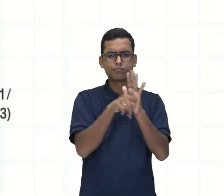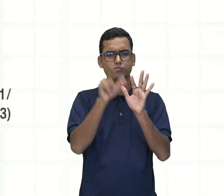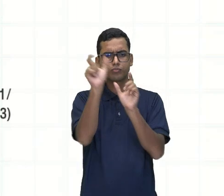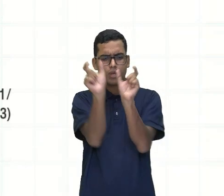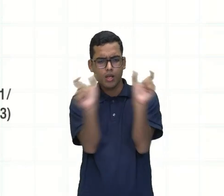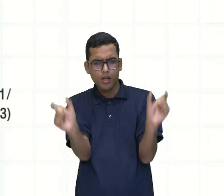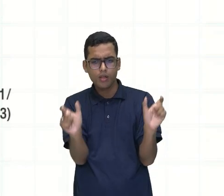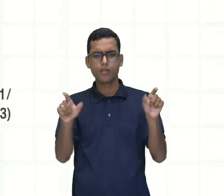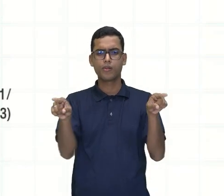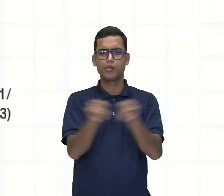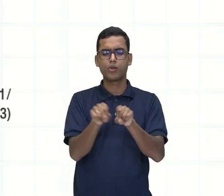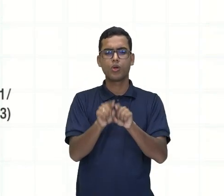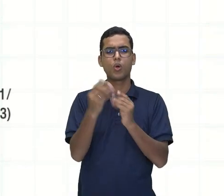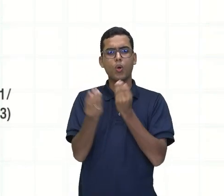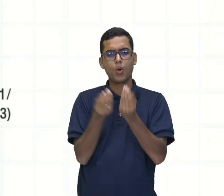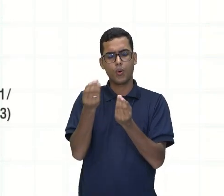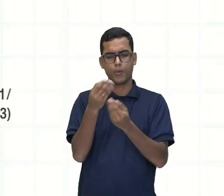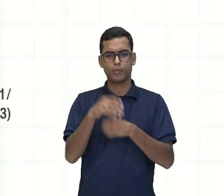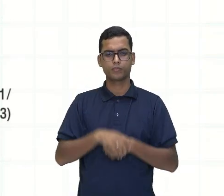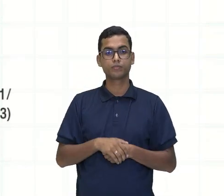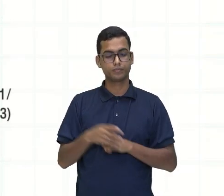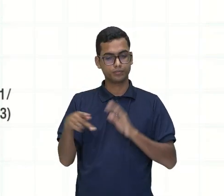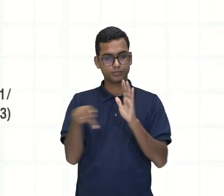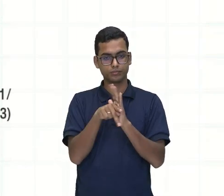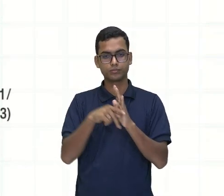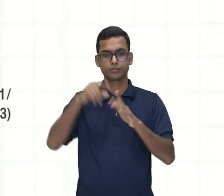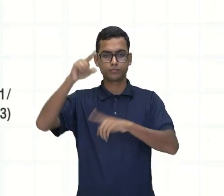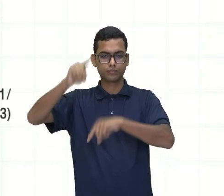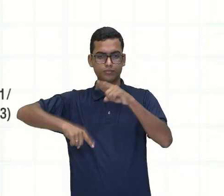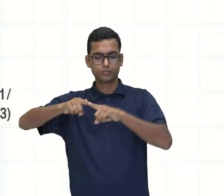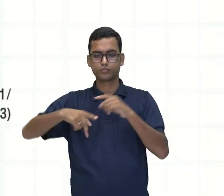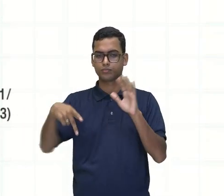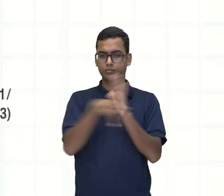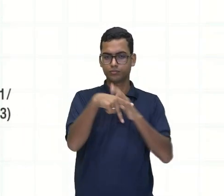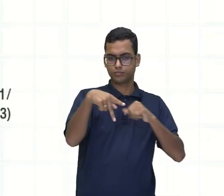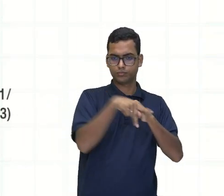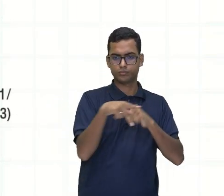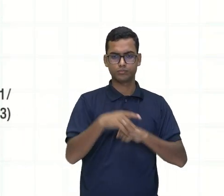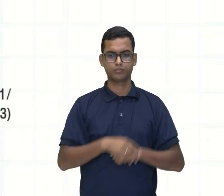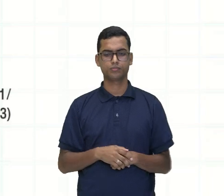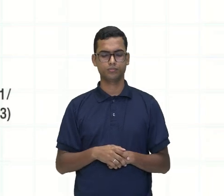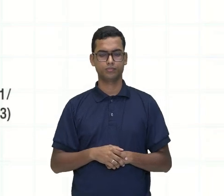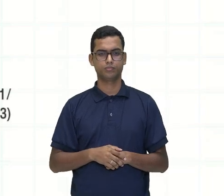respeito dos objective pronouns.